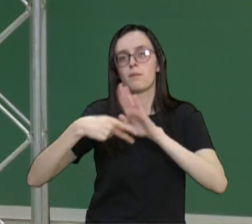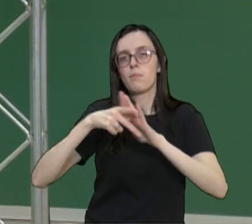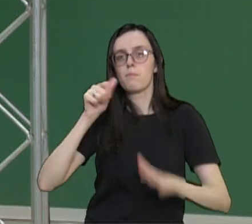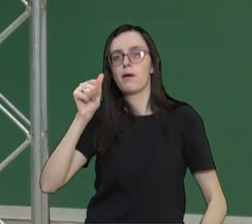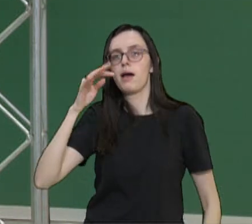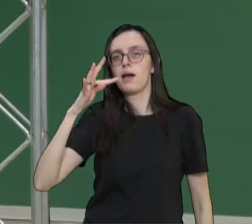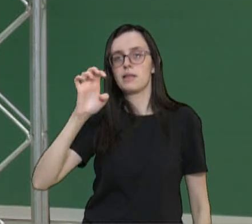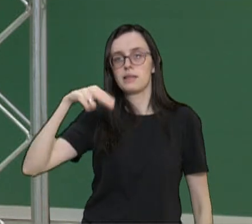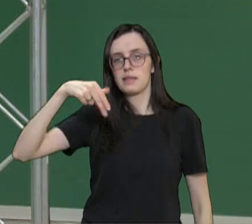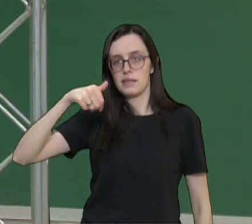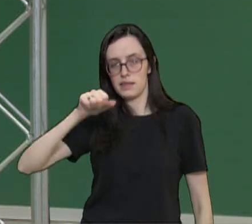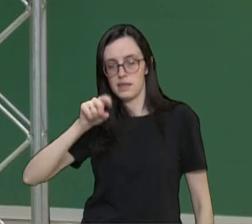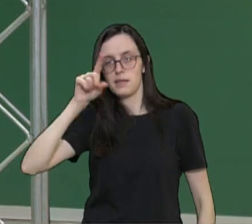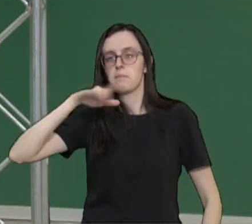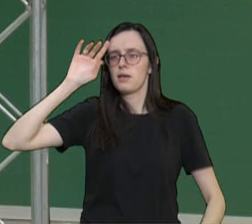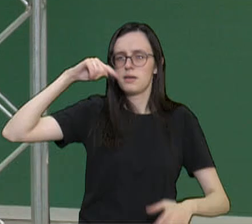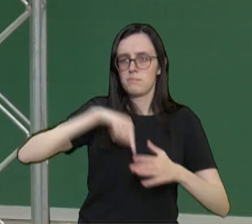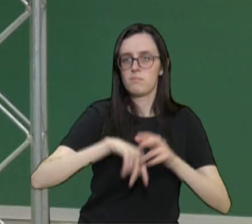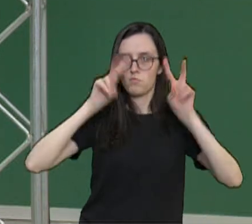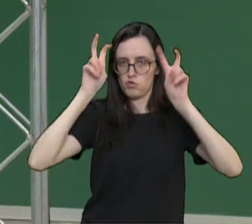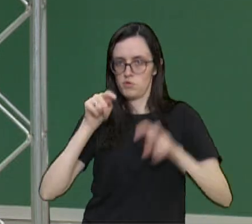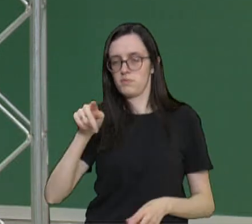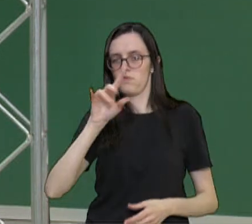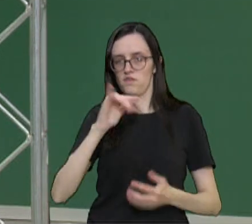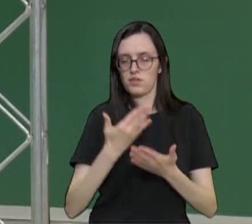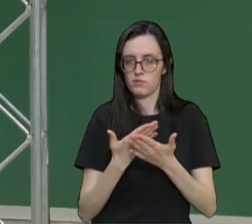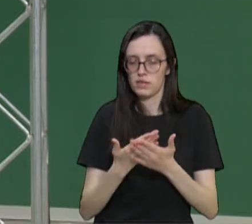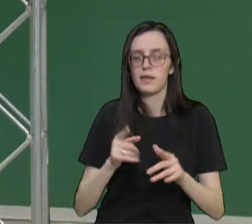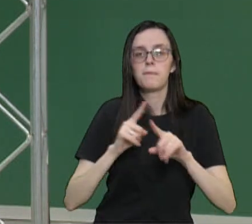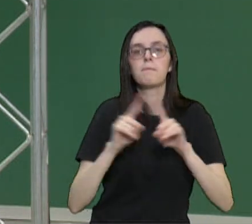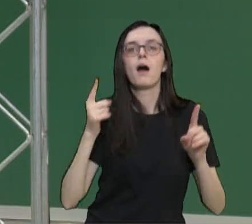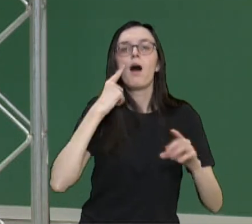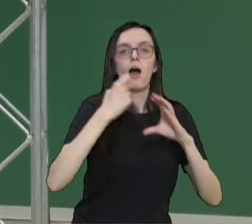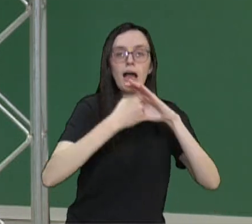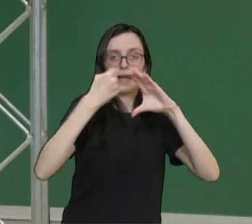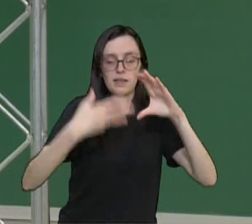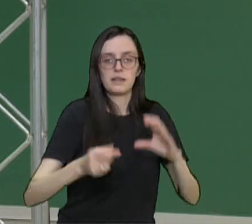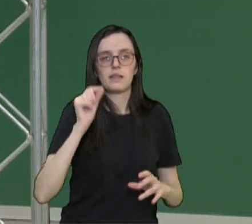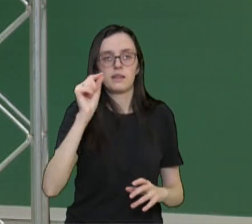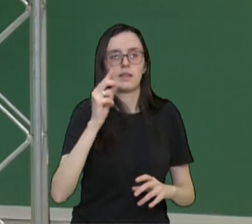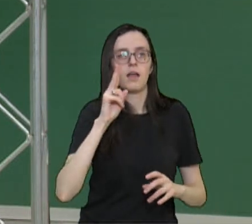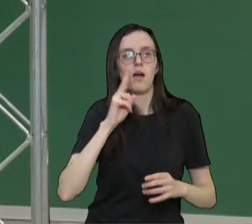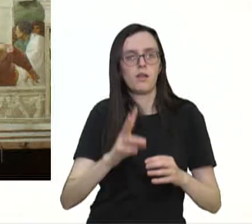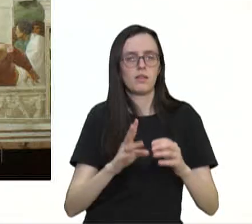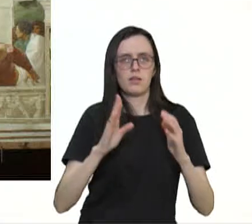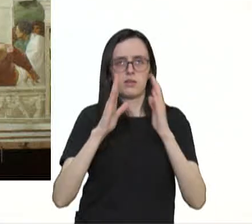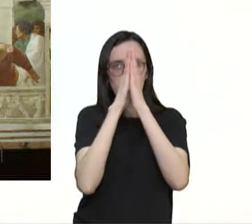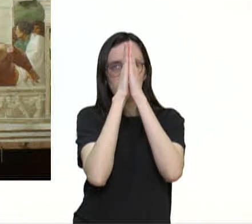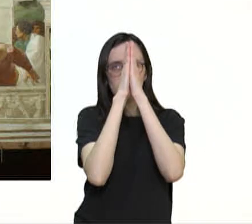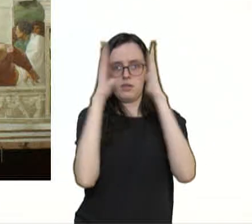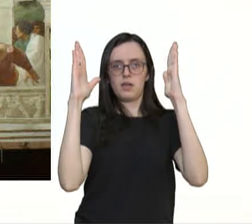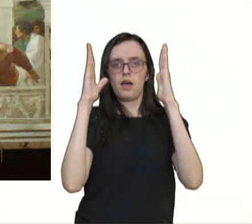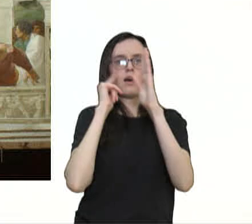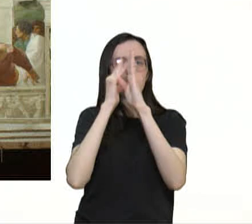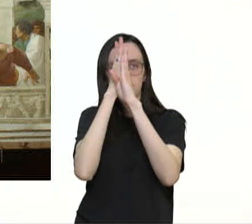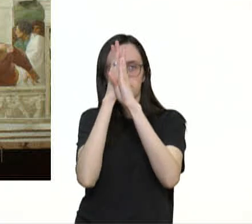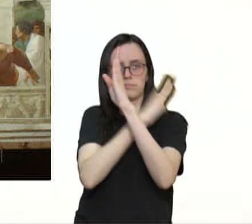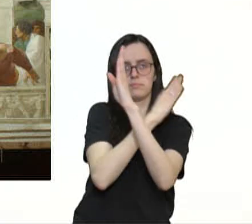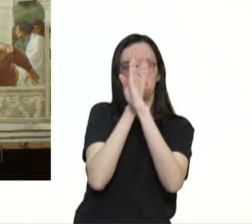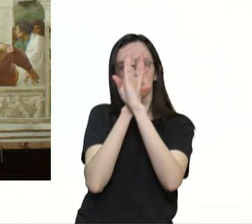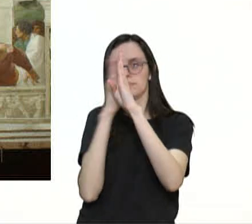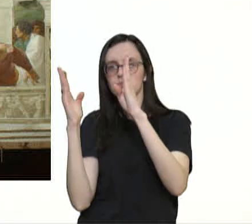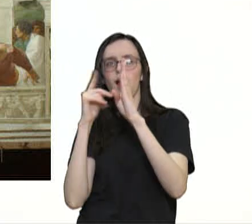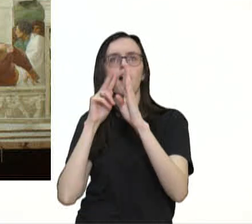num prosseguimento mais aprofundado sobre o Renascimento. Mas veja como é que é a característica aqui. Olha a simetria do quadro, olha a